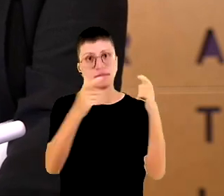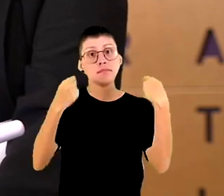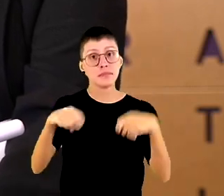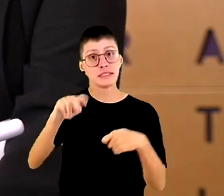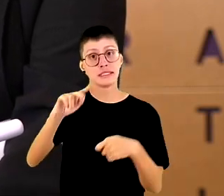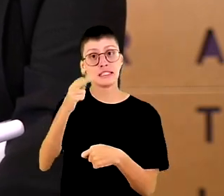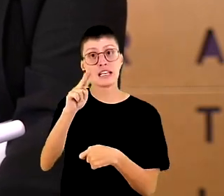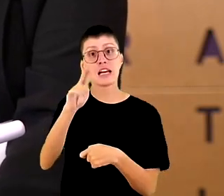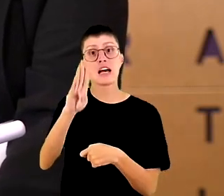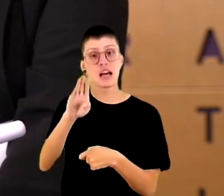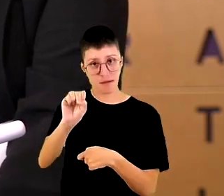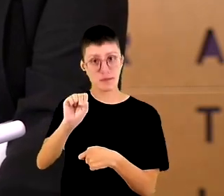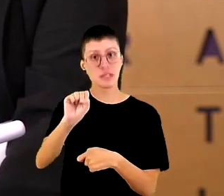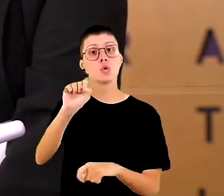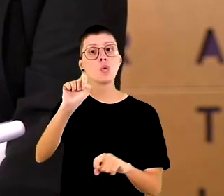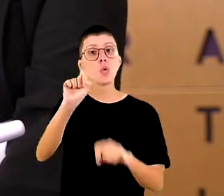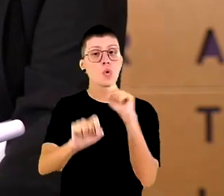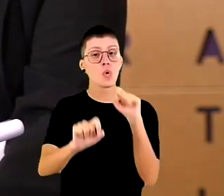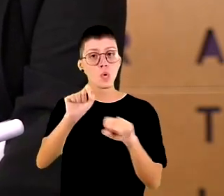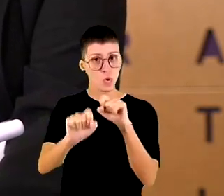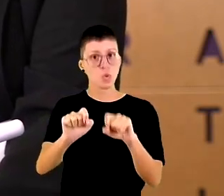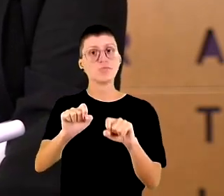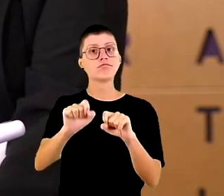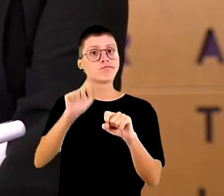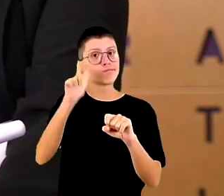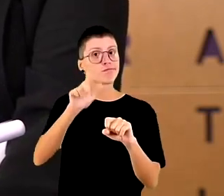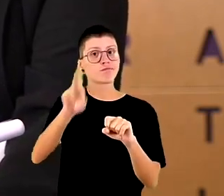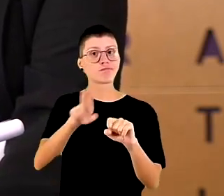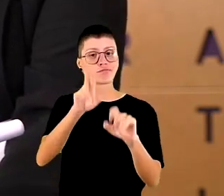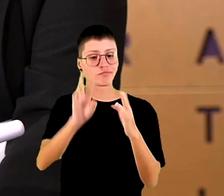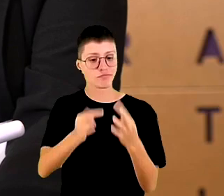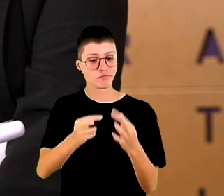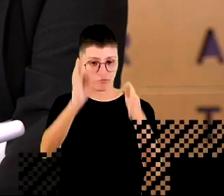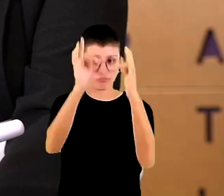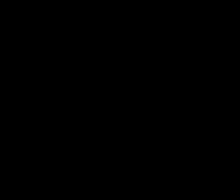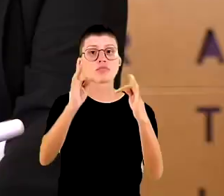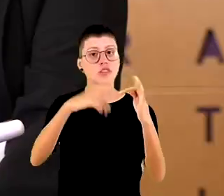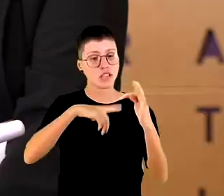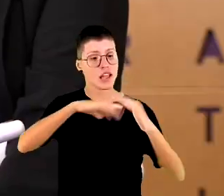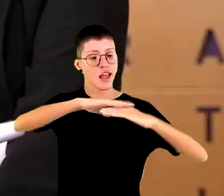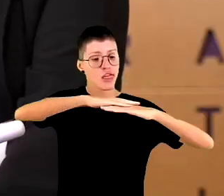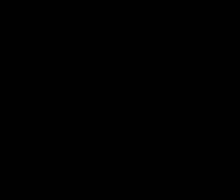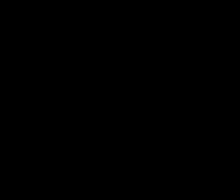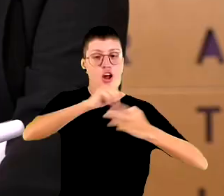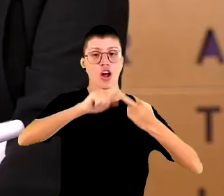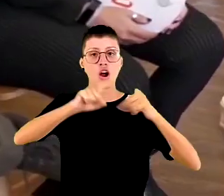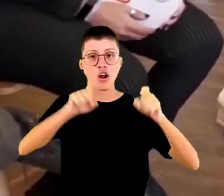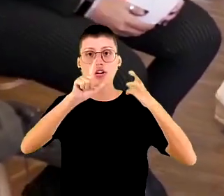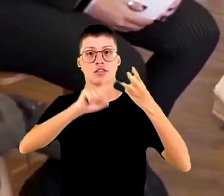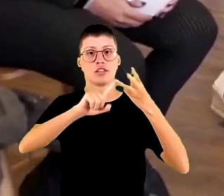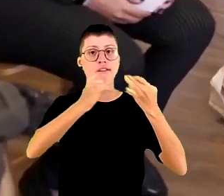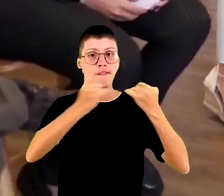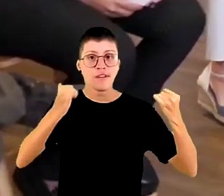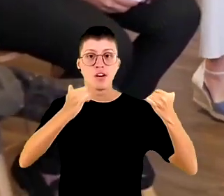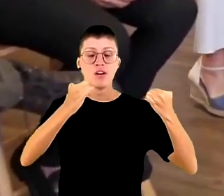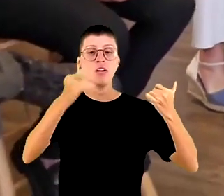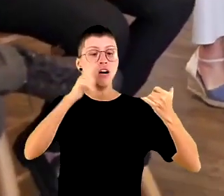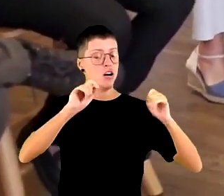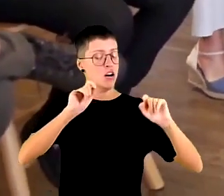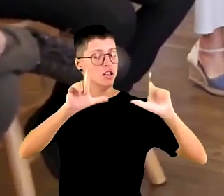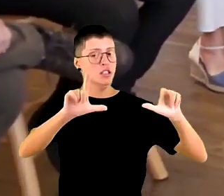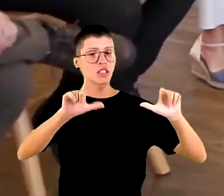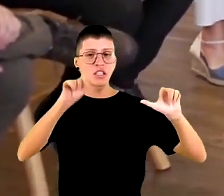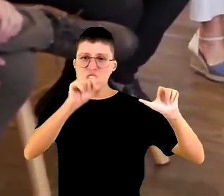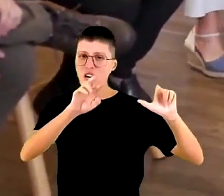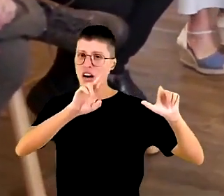tenham acesso à tecnologia, que tenham computador, que tenham a internet, que possam ter um monitor, mas não é só isso, precisa ter